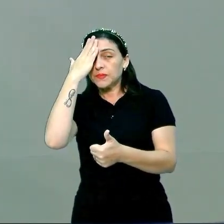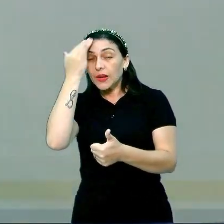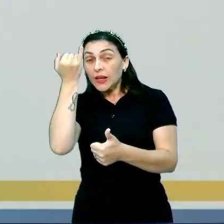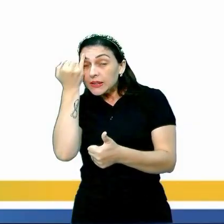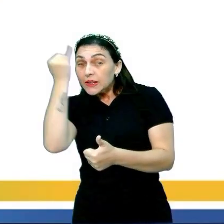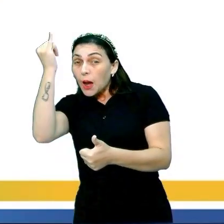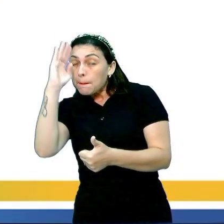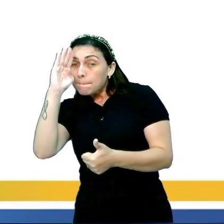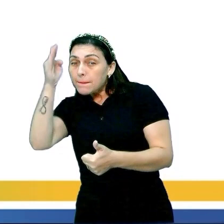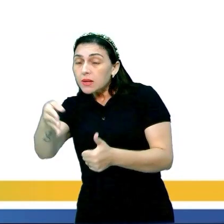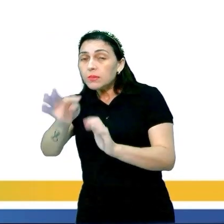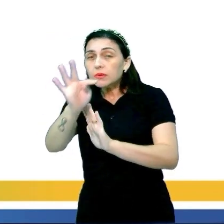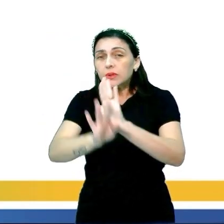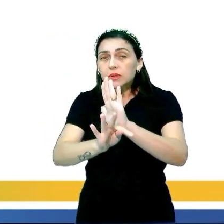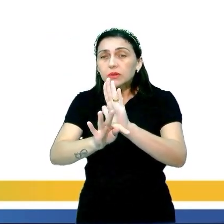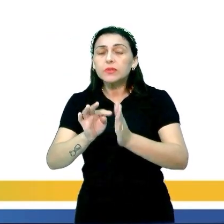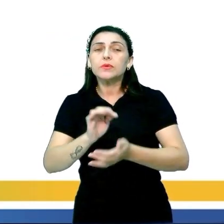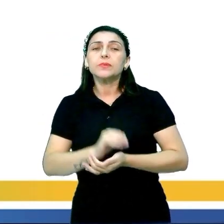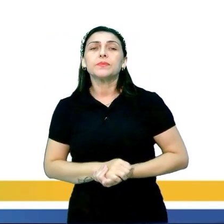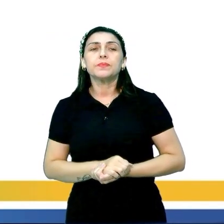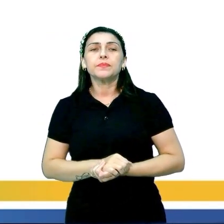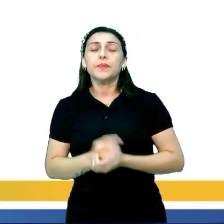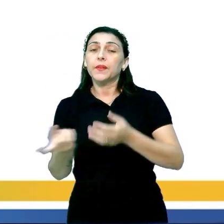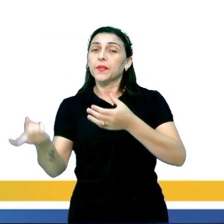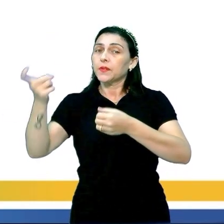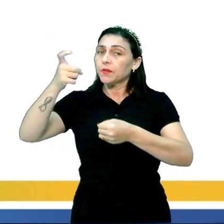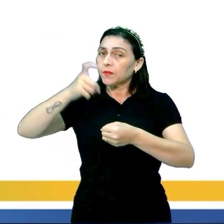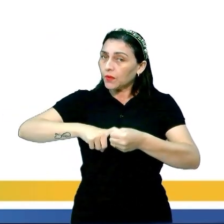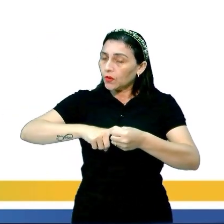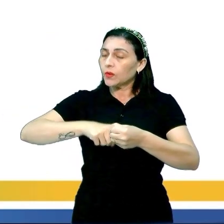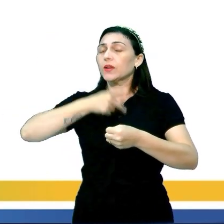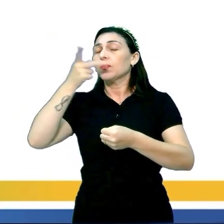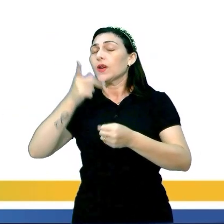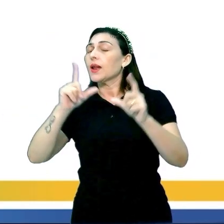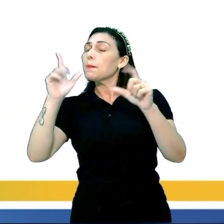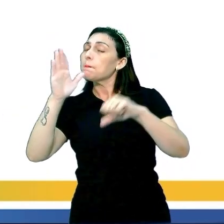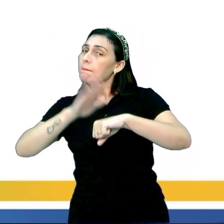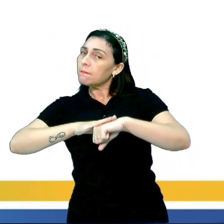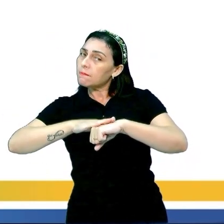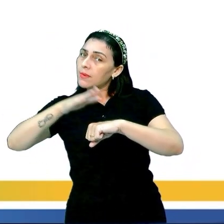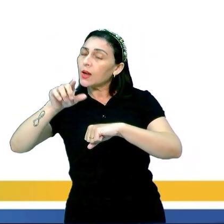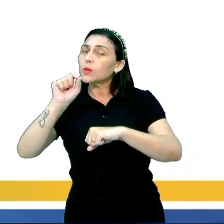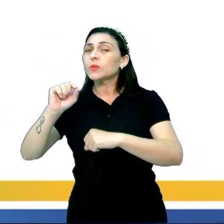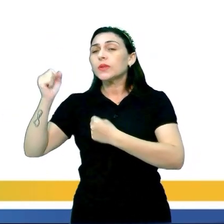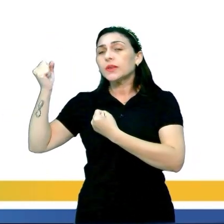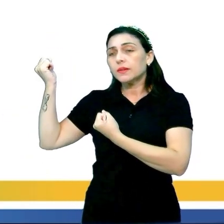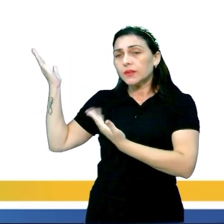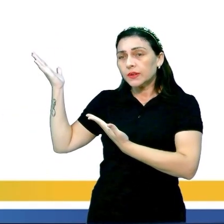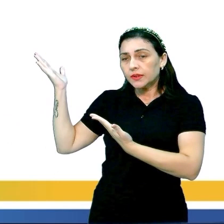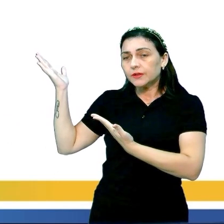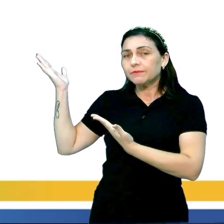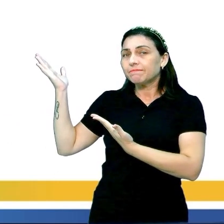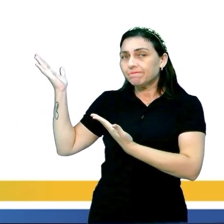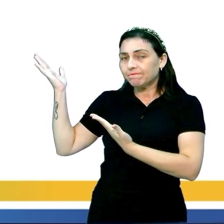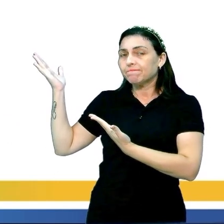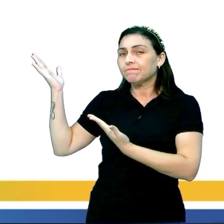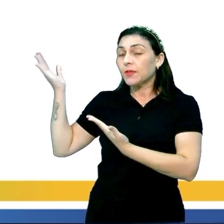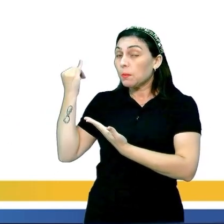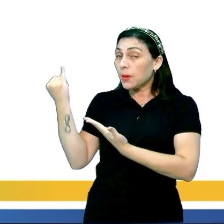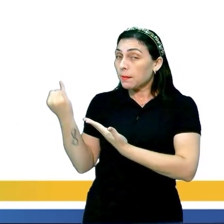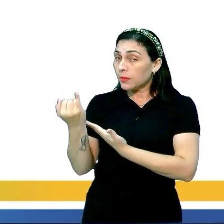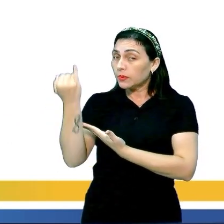ideia, tá? Então a gente volta a falar, como sempre, aqui um pouco aí, né? Sobre a inferência, né? Não